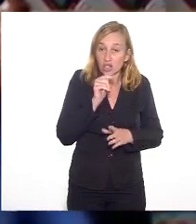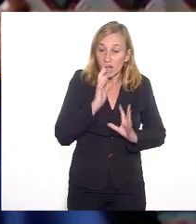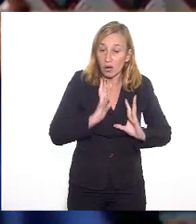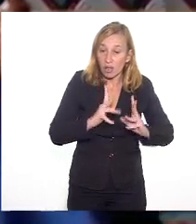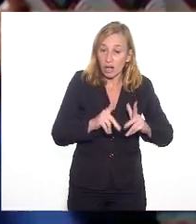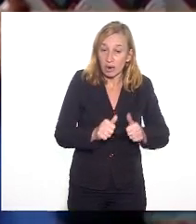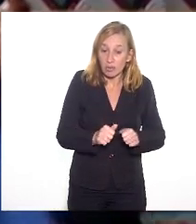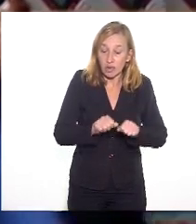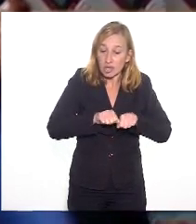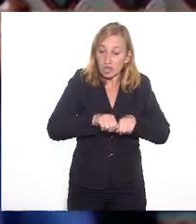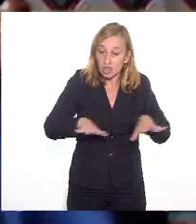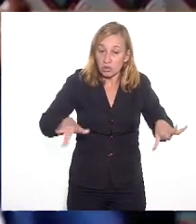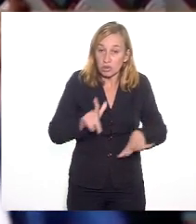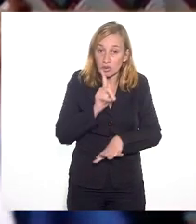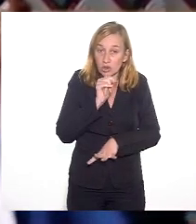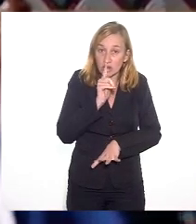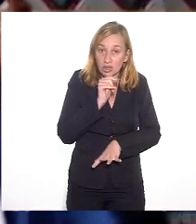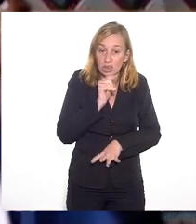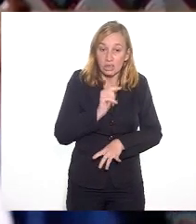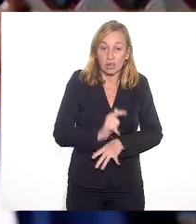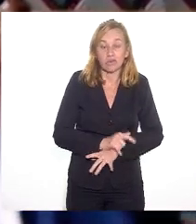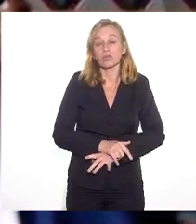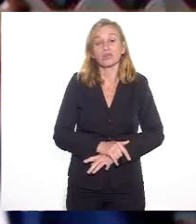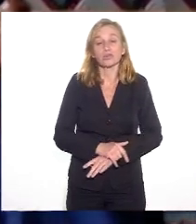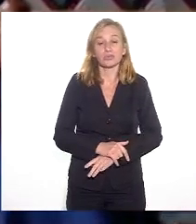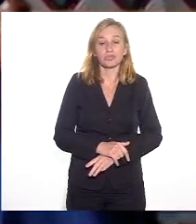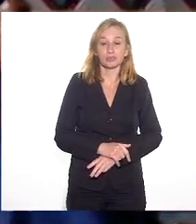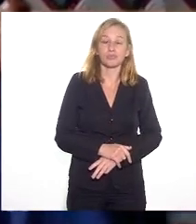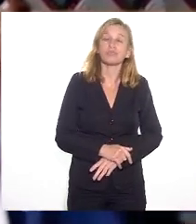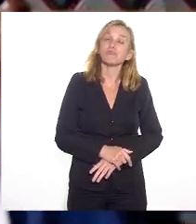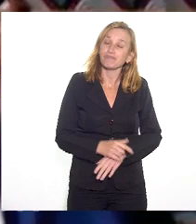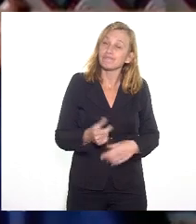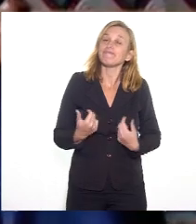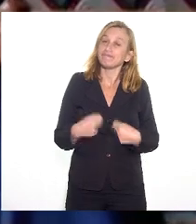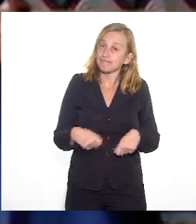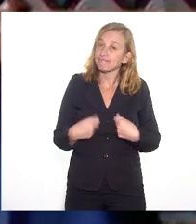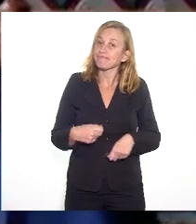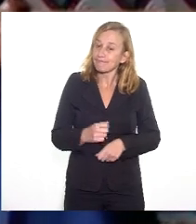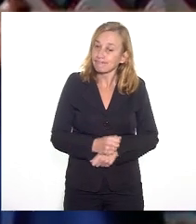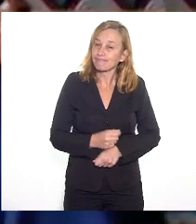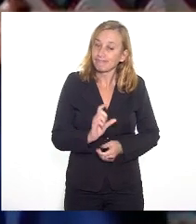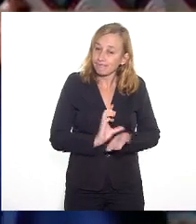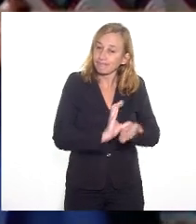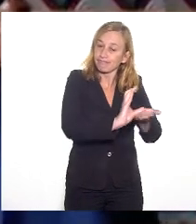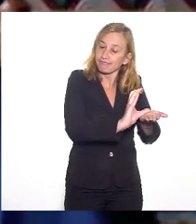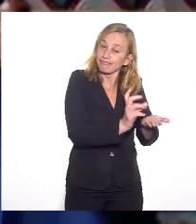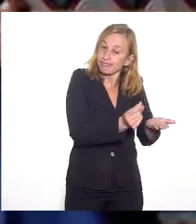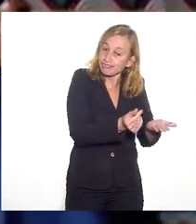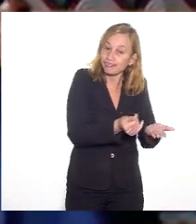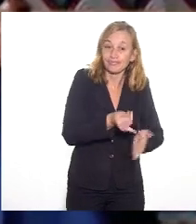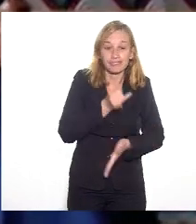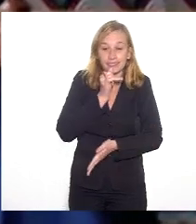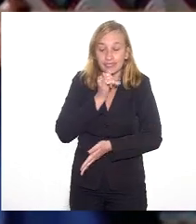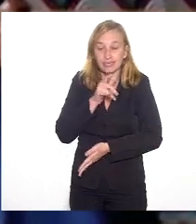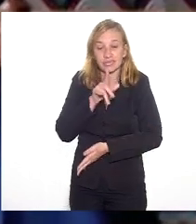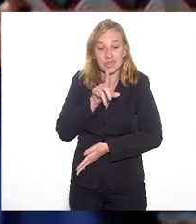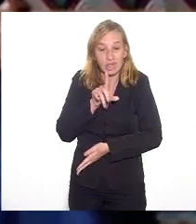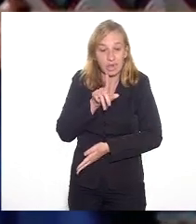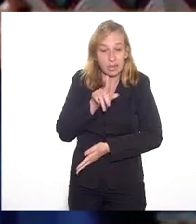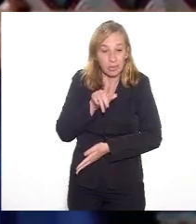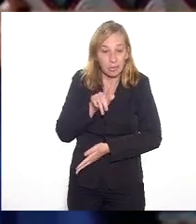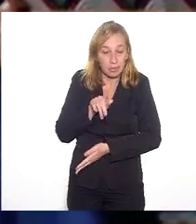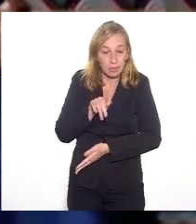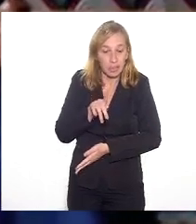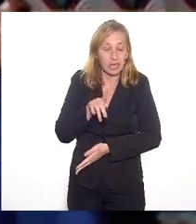água e a sua destinação. A gente precisa de investimentos, por exemplo, no PDBG, que é o